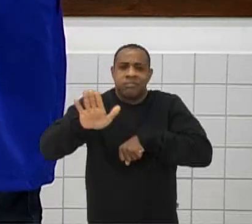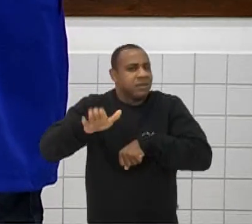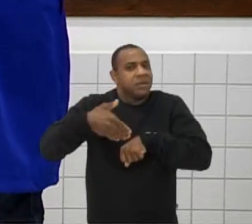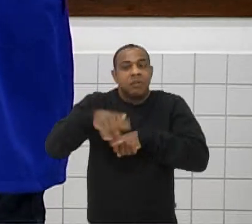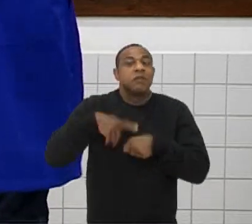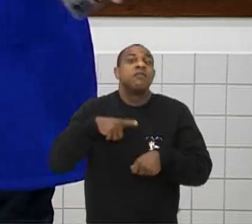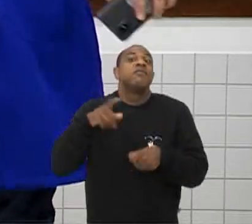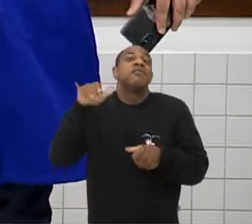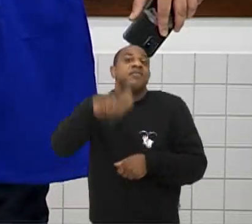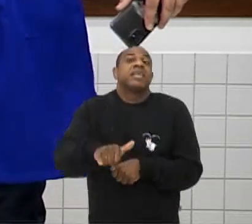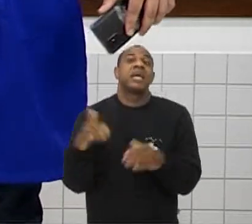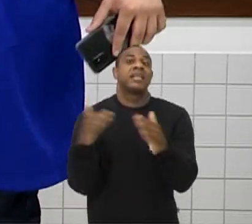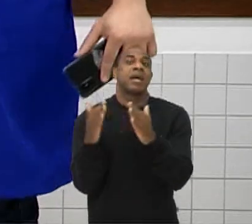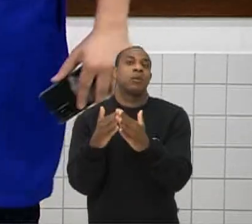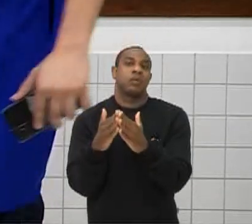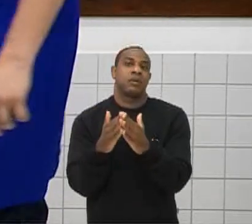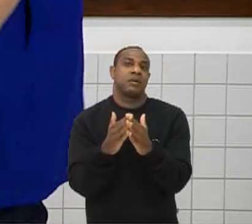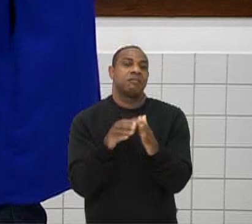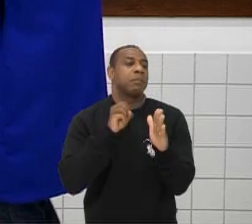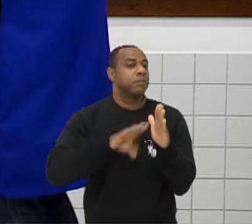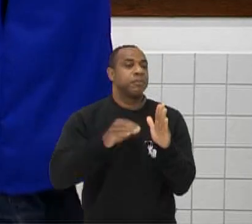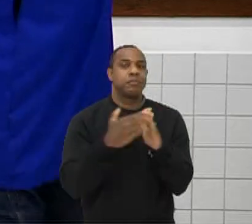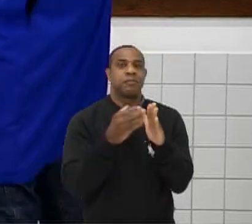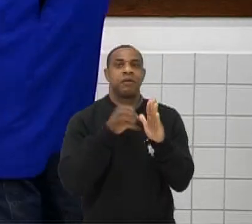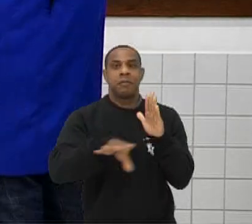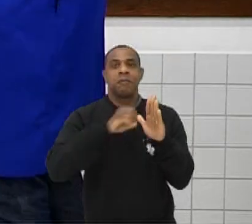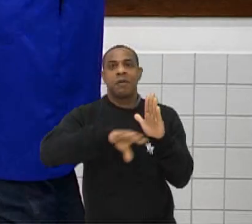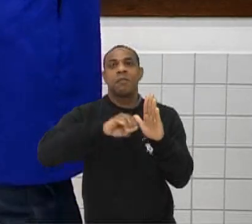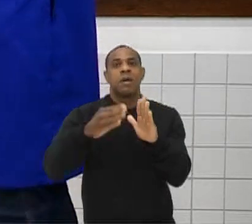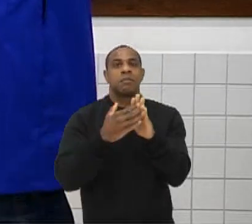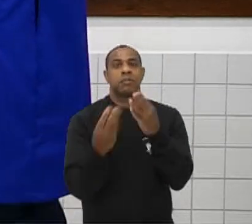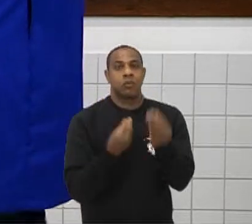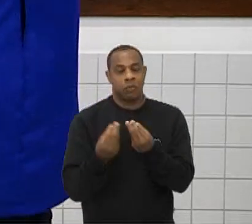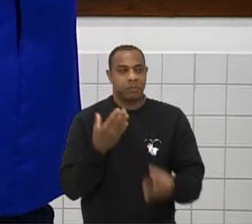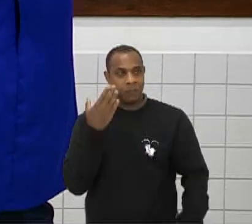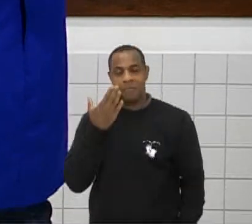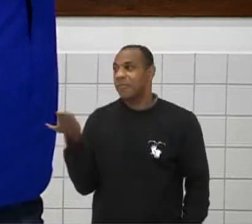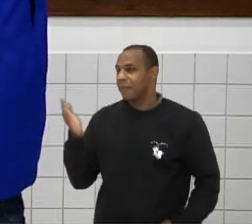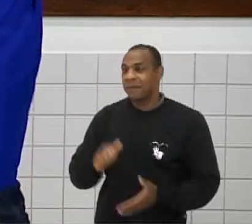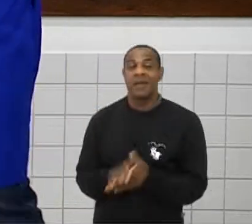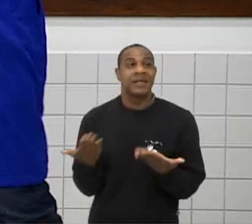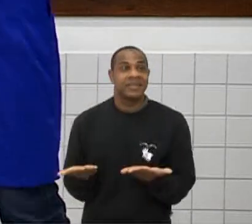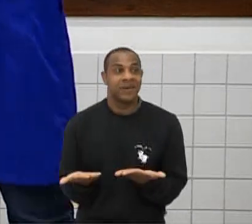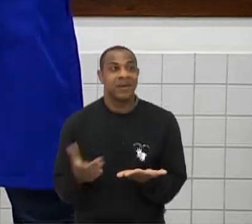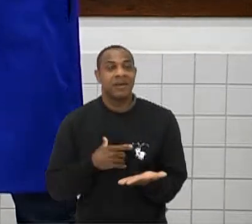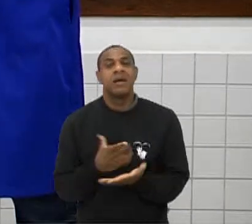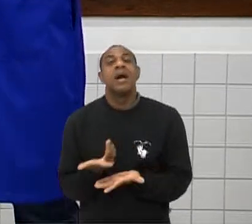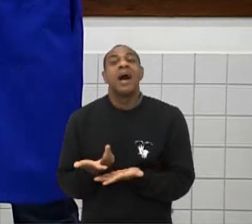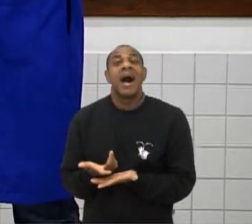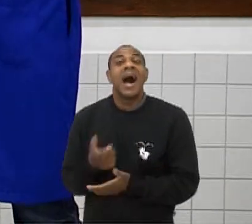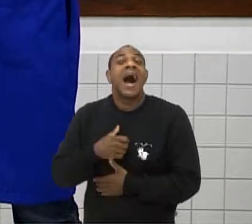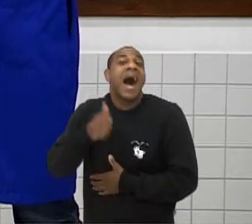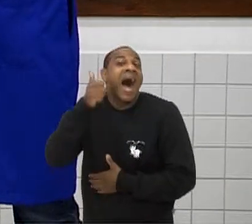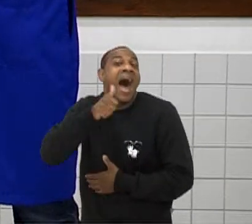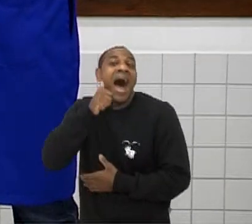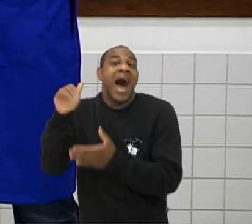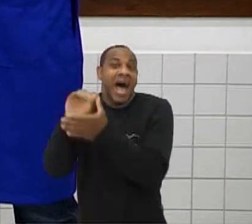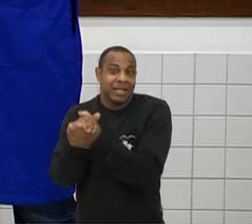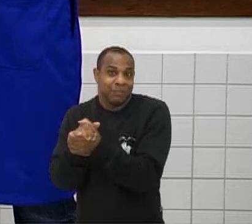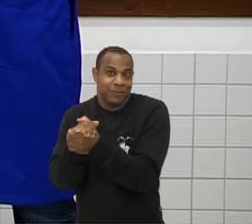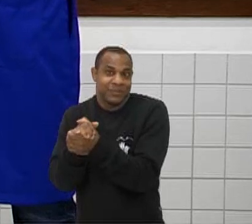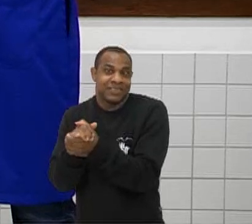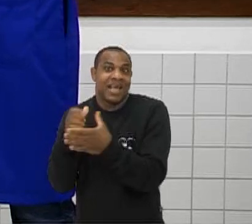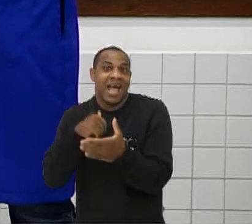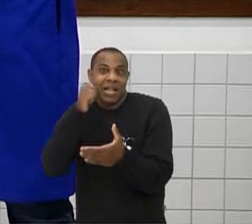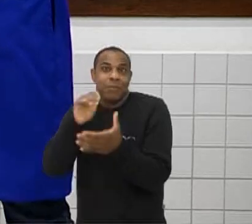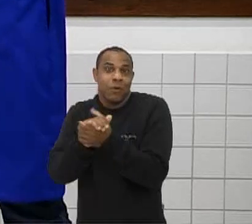Porque recebeu essa mensagem, vambora. Outra grande curiosidade, a nave que trouxe a esposa de Dom João VI, Carlota Joaquina,